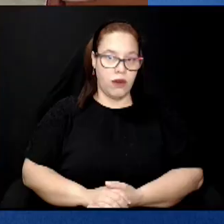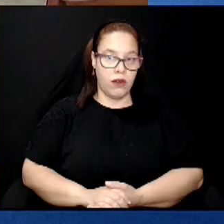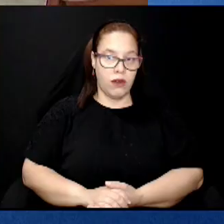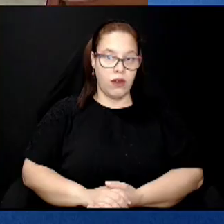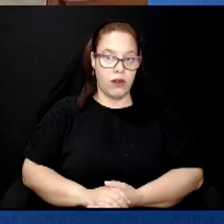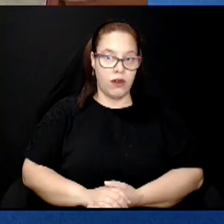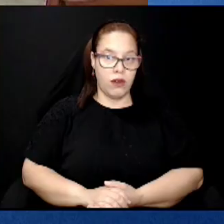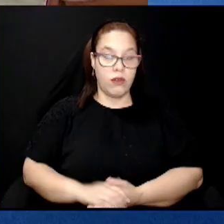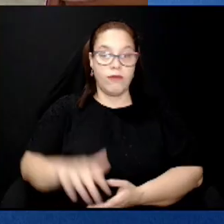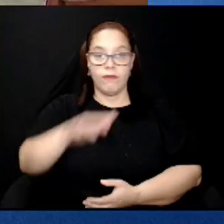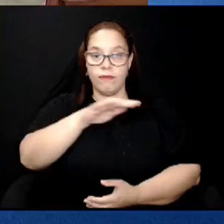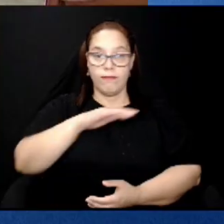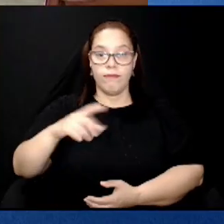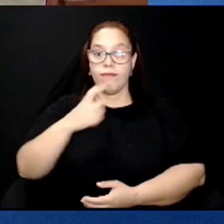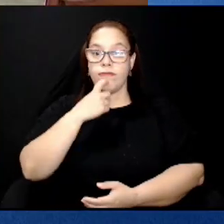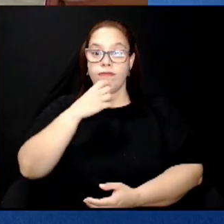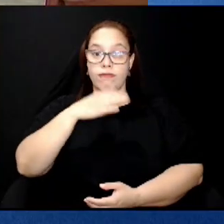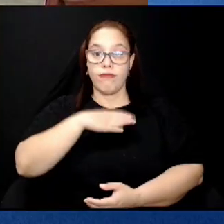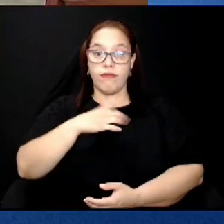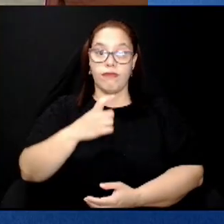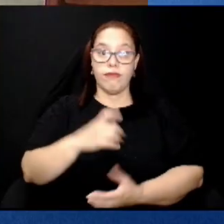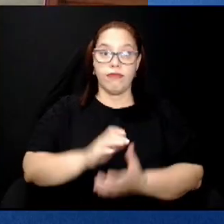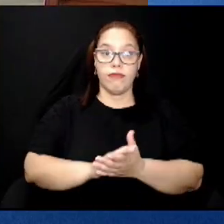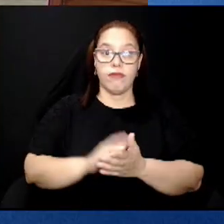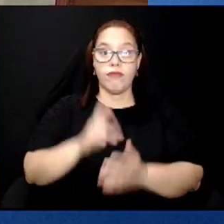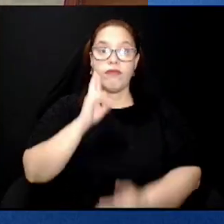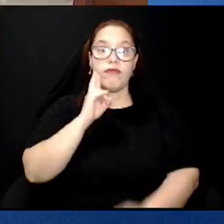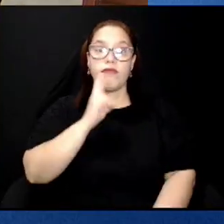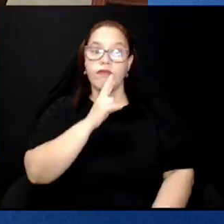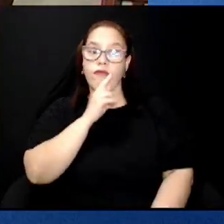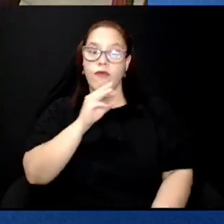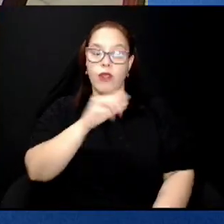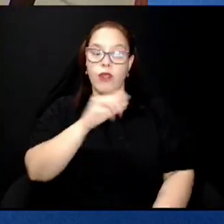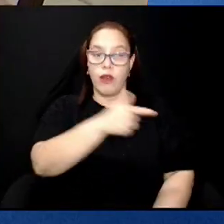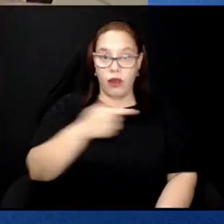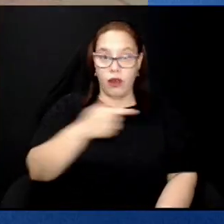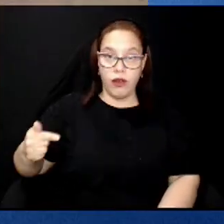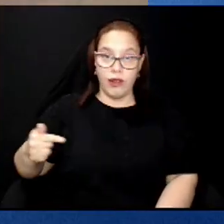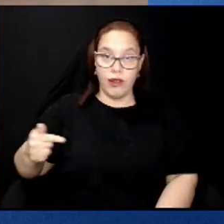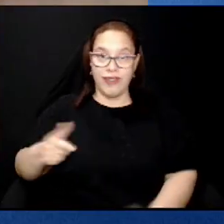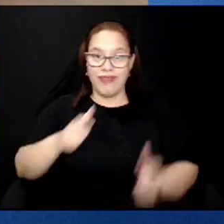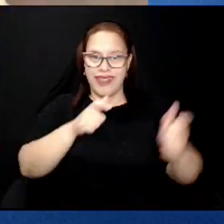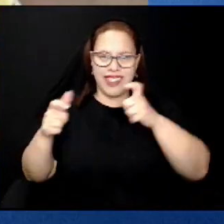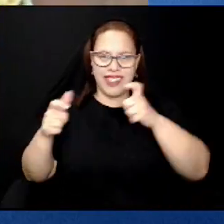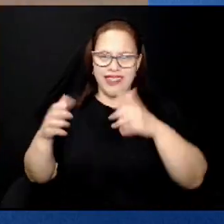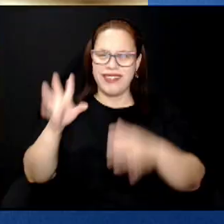Tá rolando na cidade o Campinas Restaurant Week. Tem cada coisa bacana.